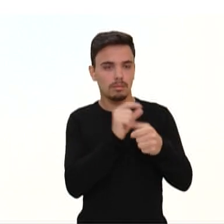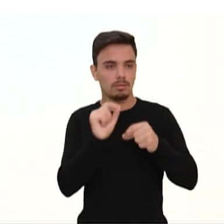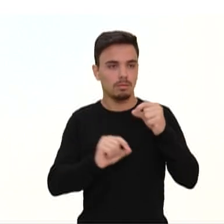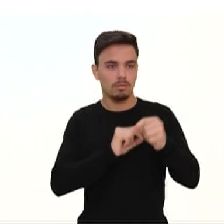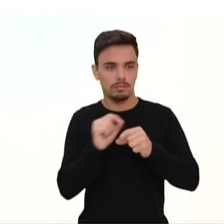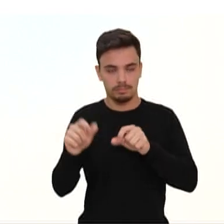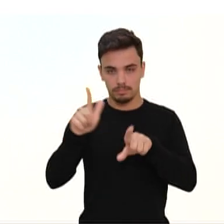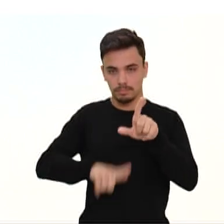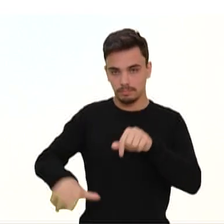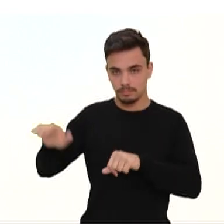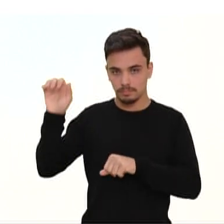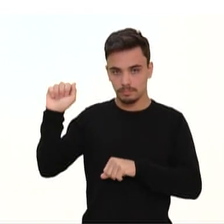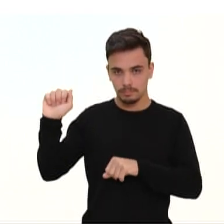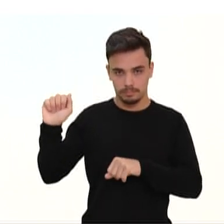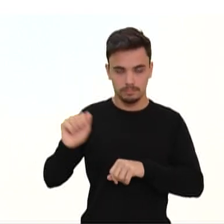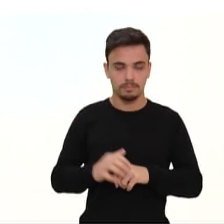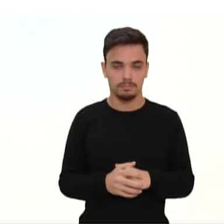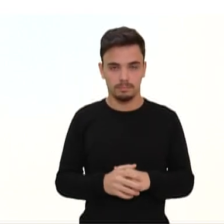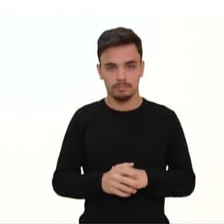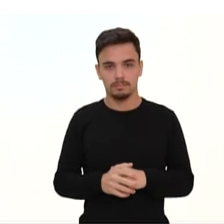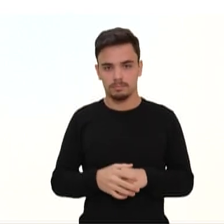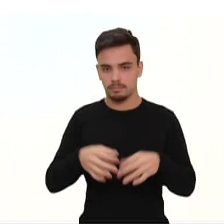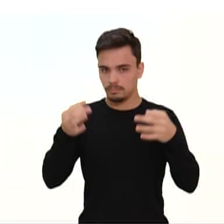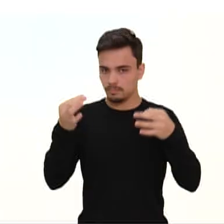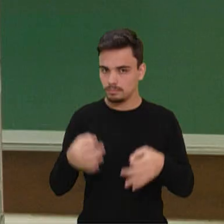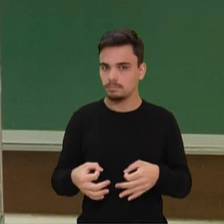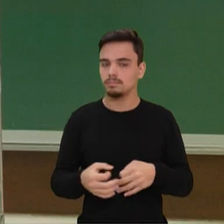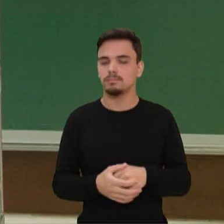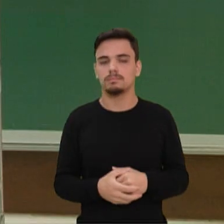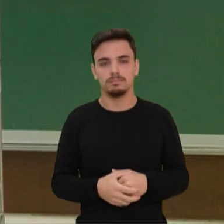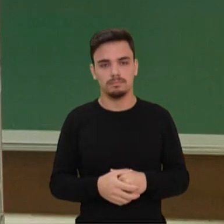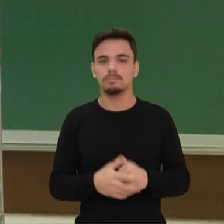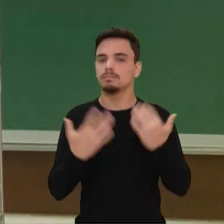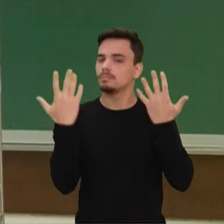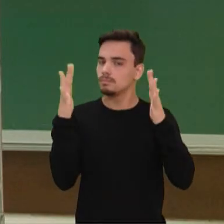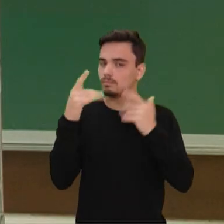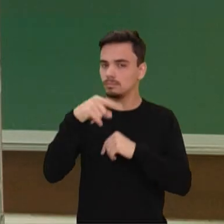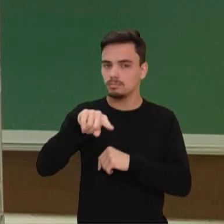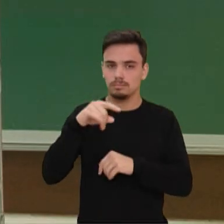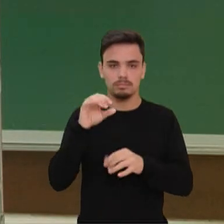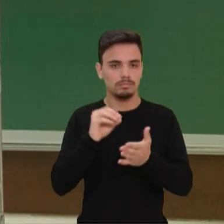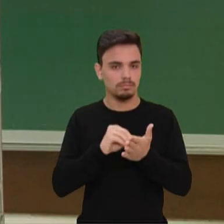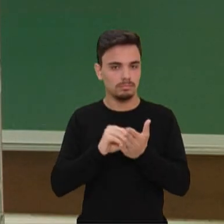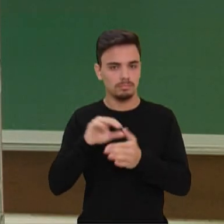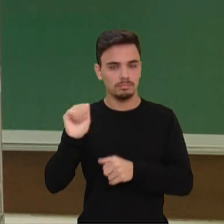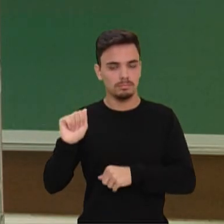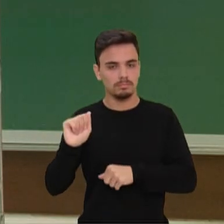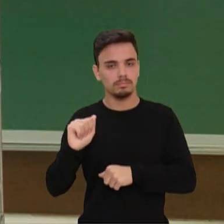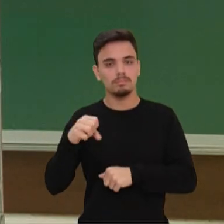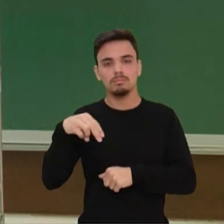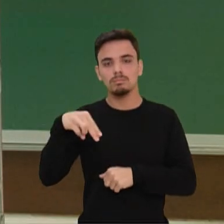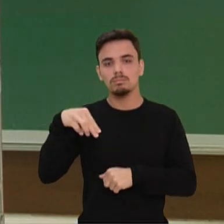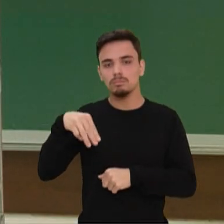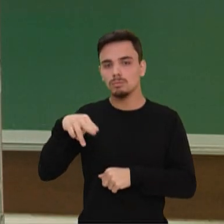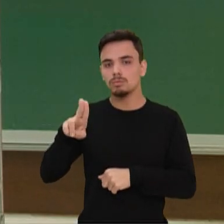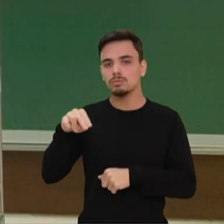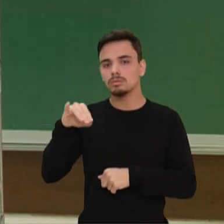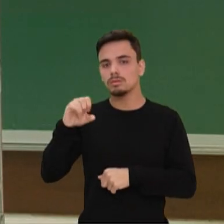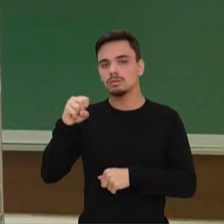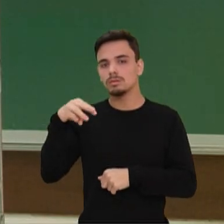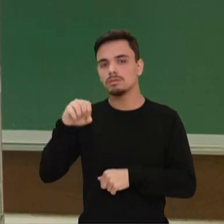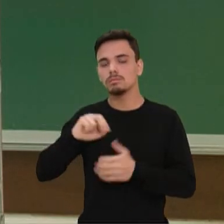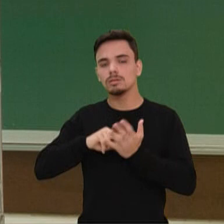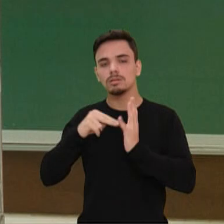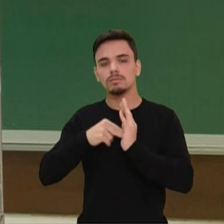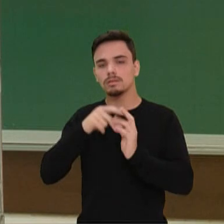de Spinoza. Então, se você marcou a alternativa A, meus parabéns. O monismo é a ideia de que tudo que